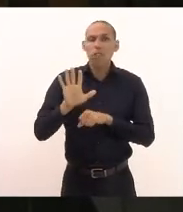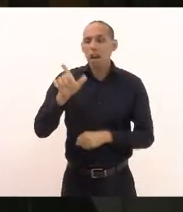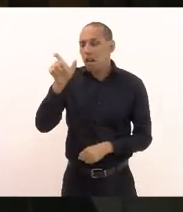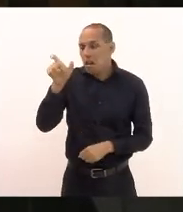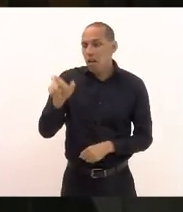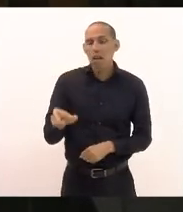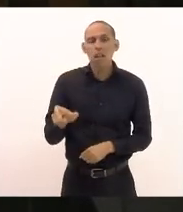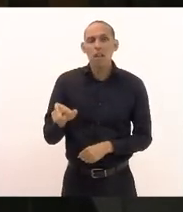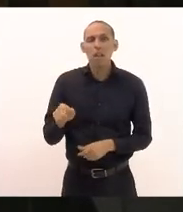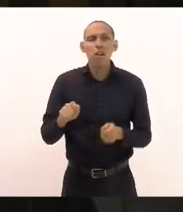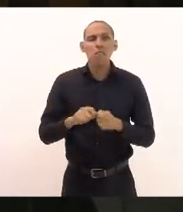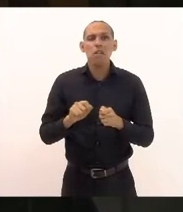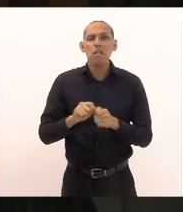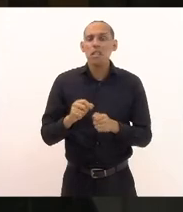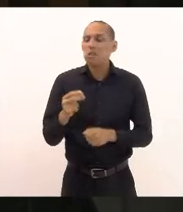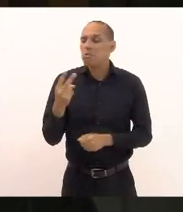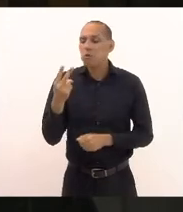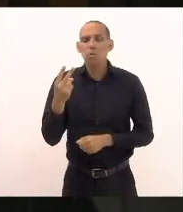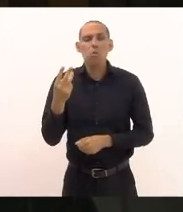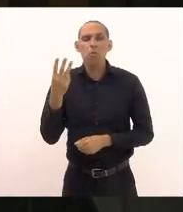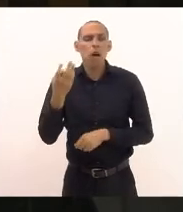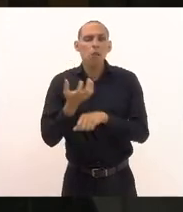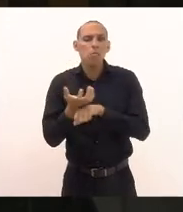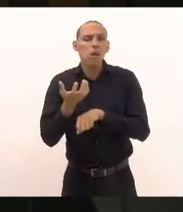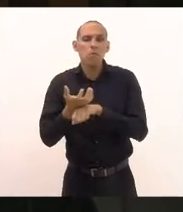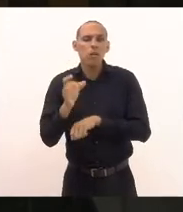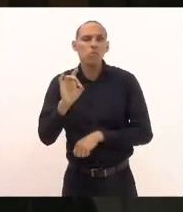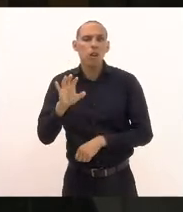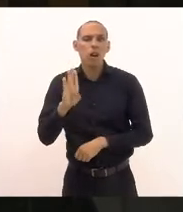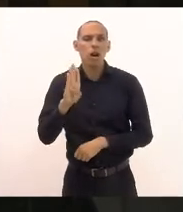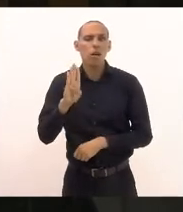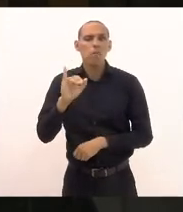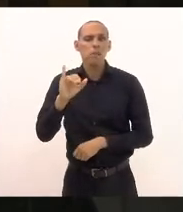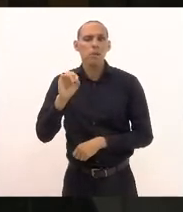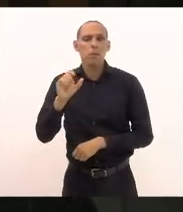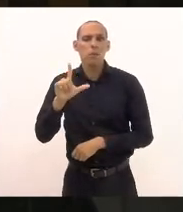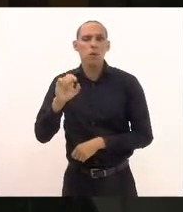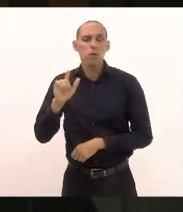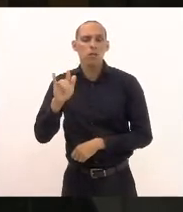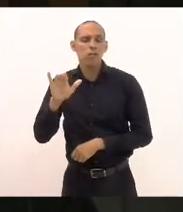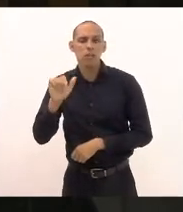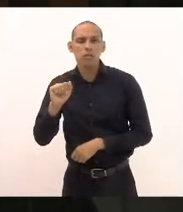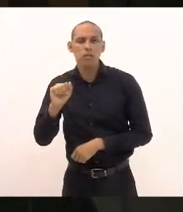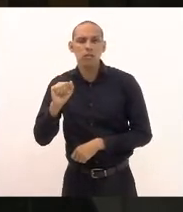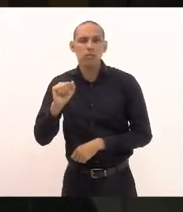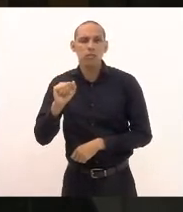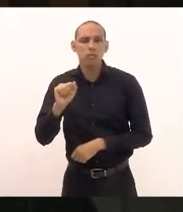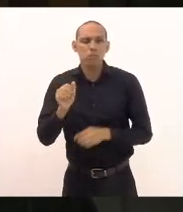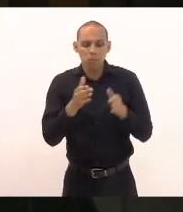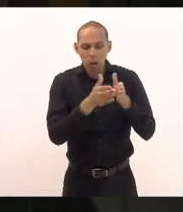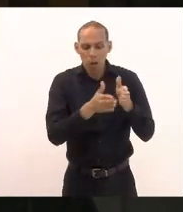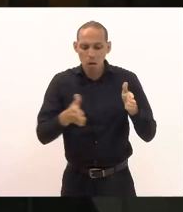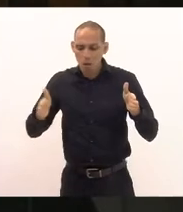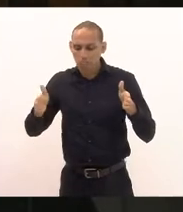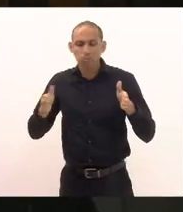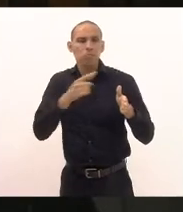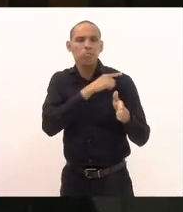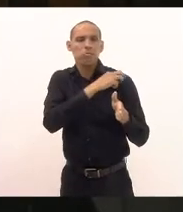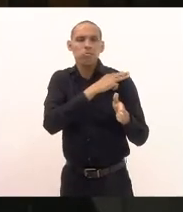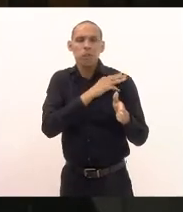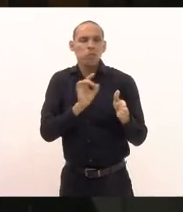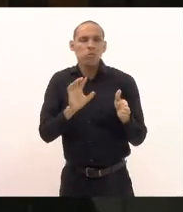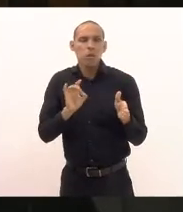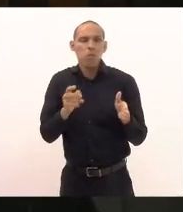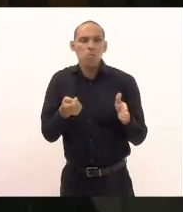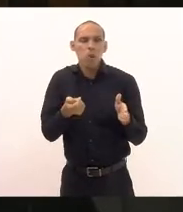feito 2 ou 3 disciplinas de biologia ao longo de toda a sua formação. Você pode